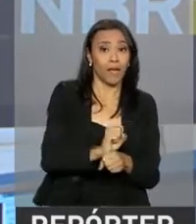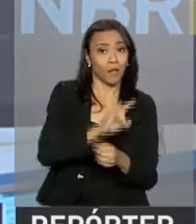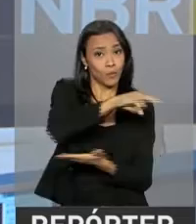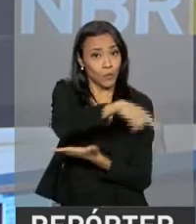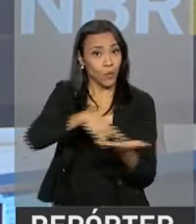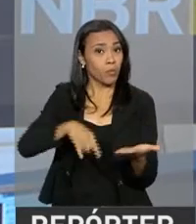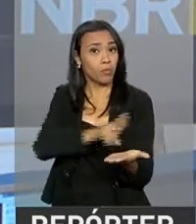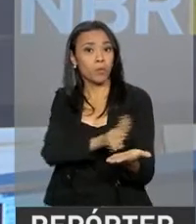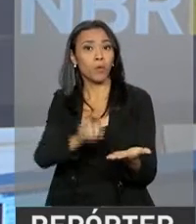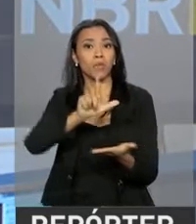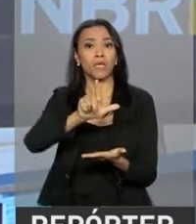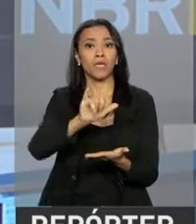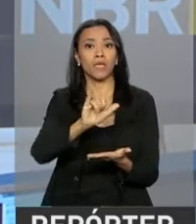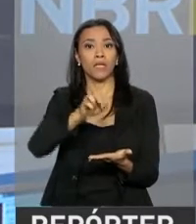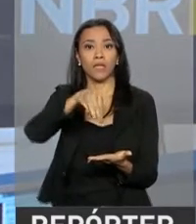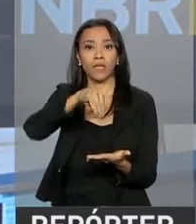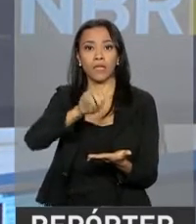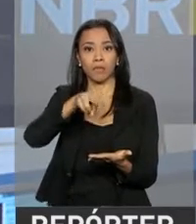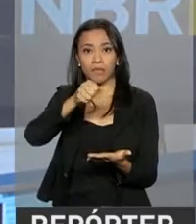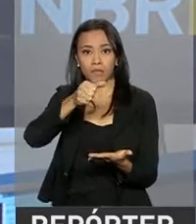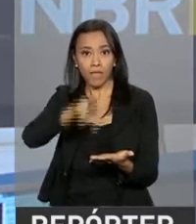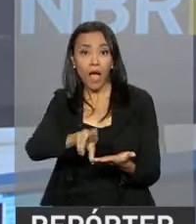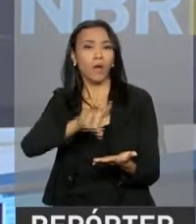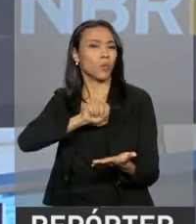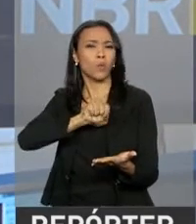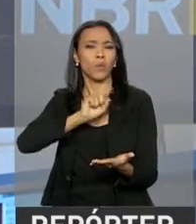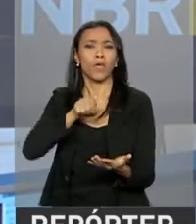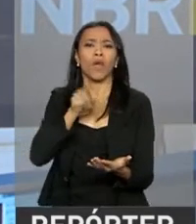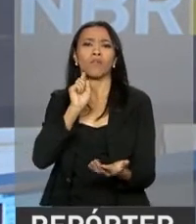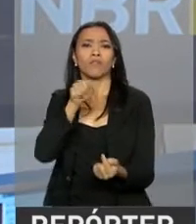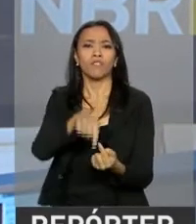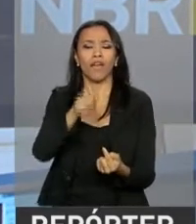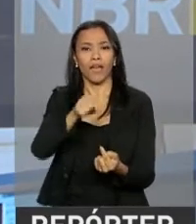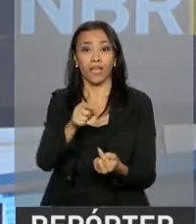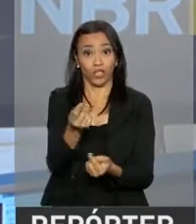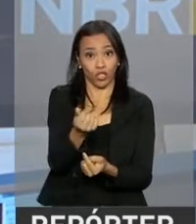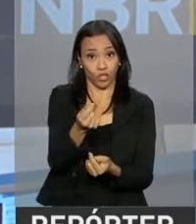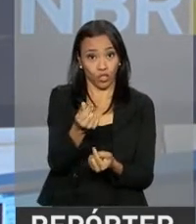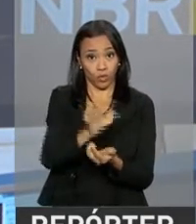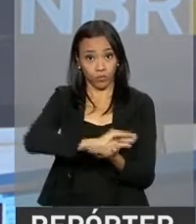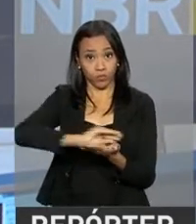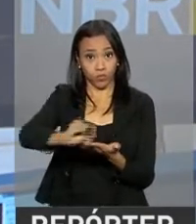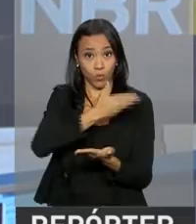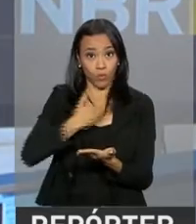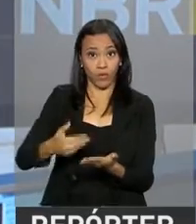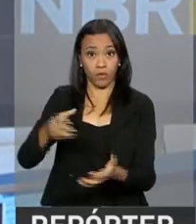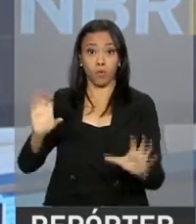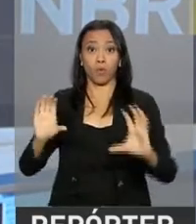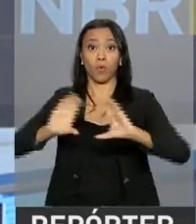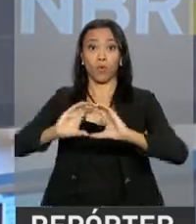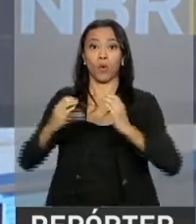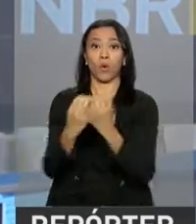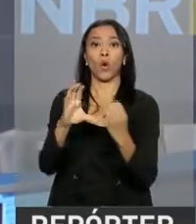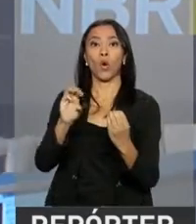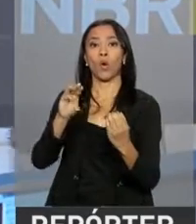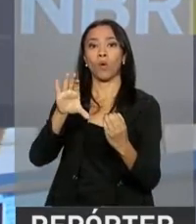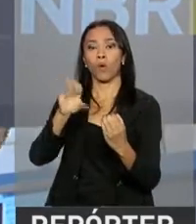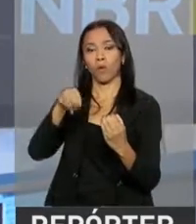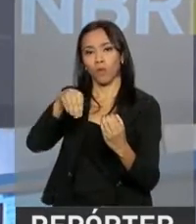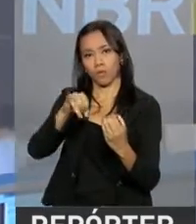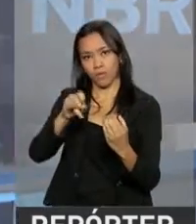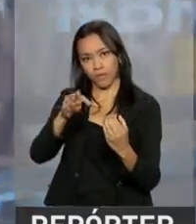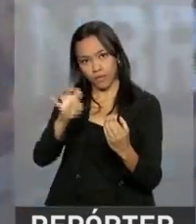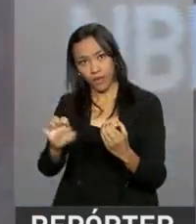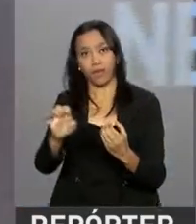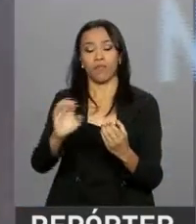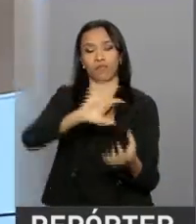da justiça que determinou o bloqueio de repasses de dinheiro público para o comitê organizador dos Jogos Olímpicos Rio 2016.